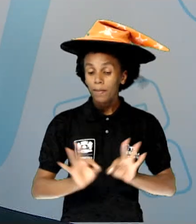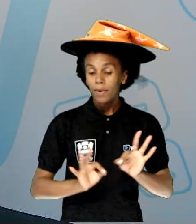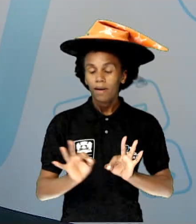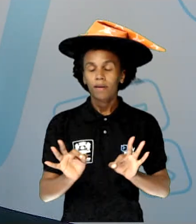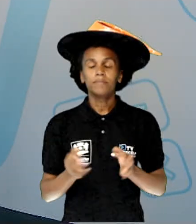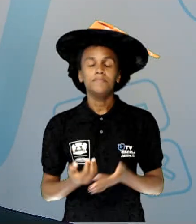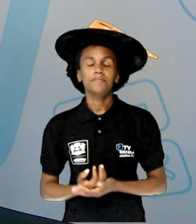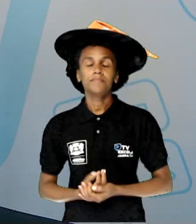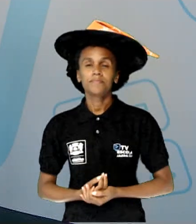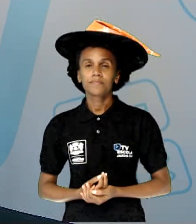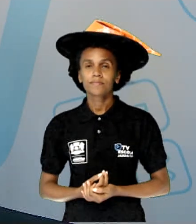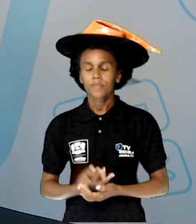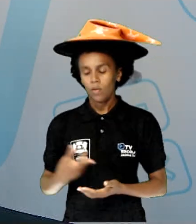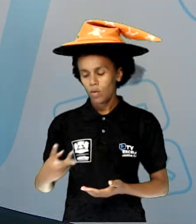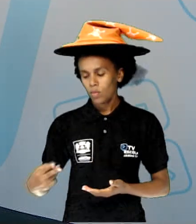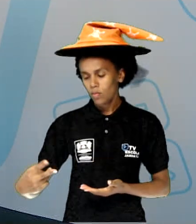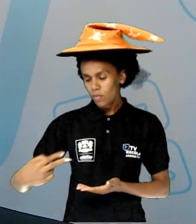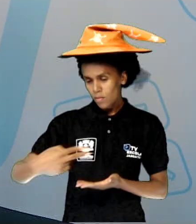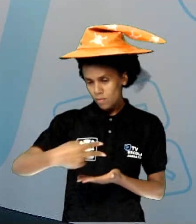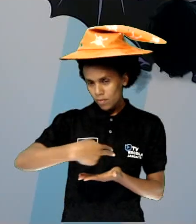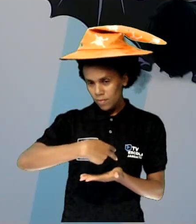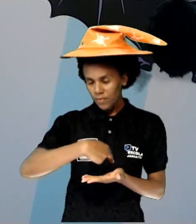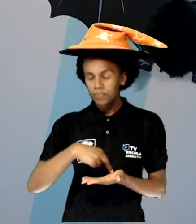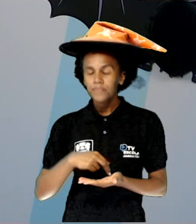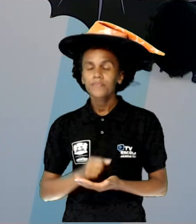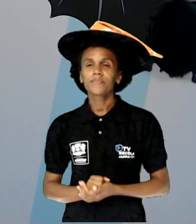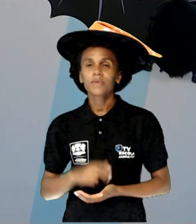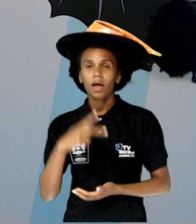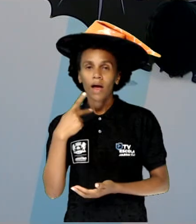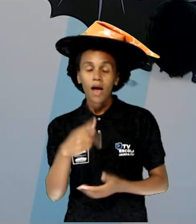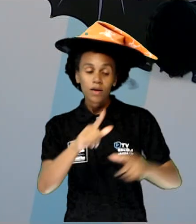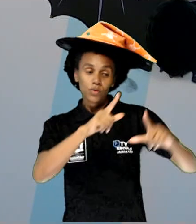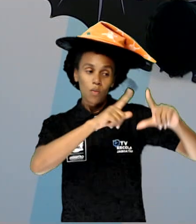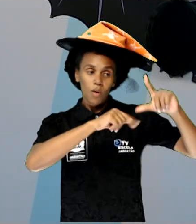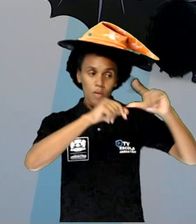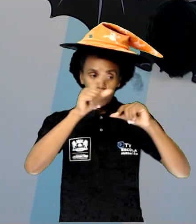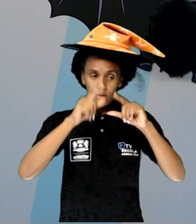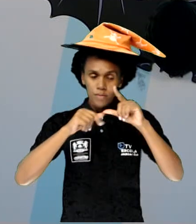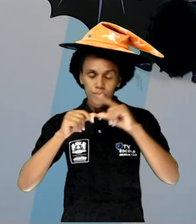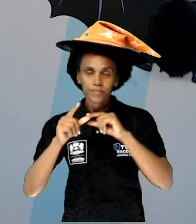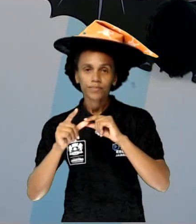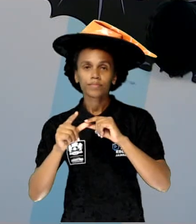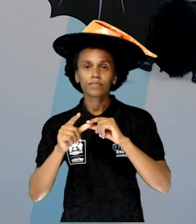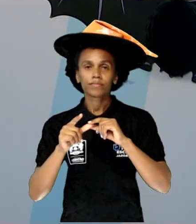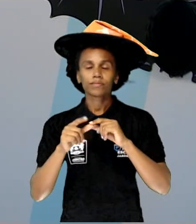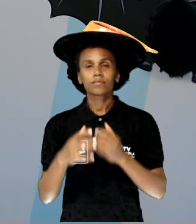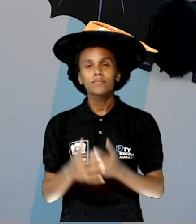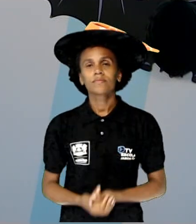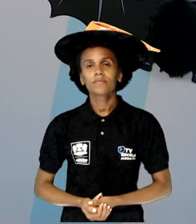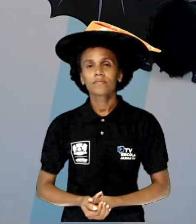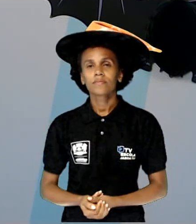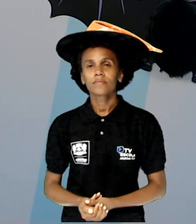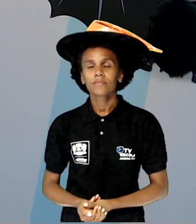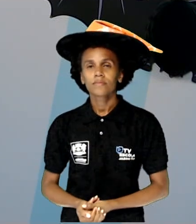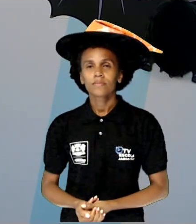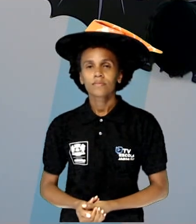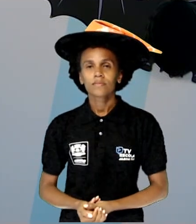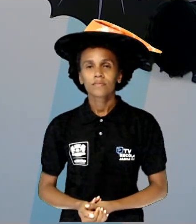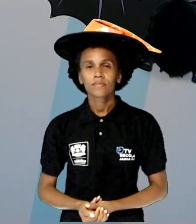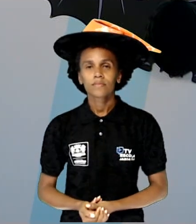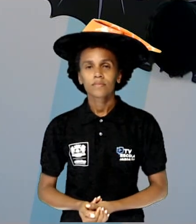aí você corta ausente a sua Estrelinha do jeitinho que você